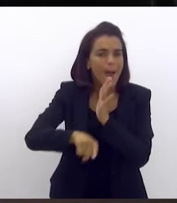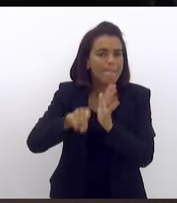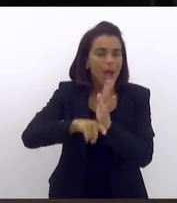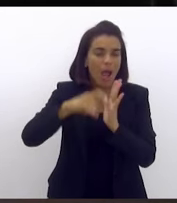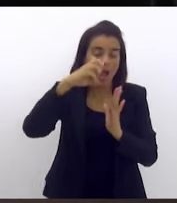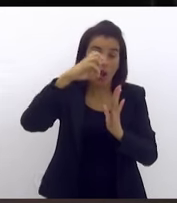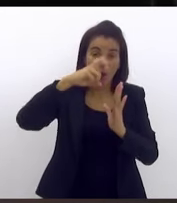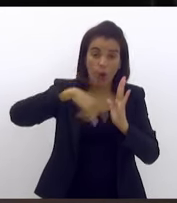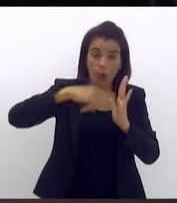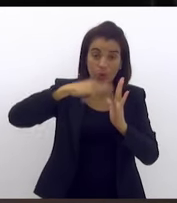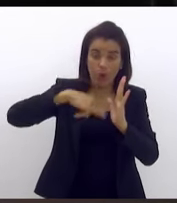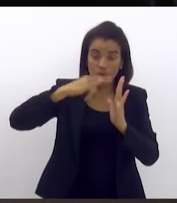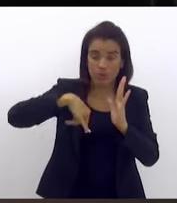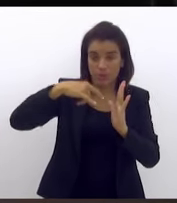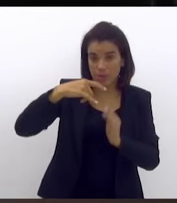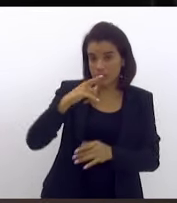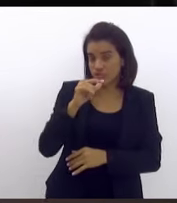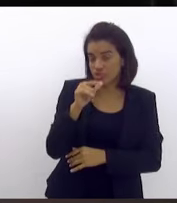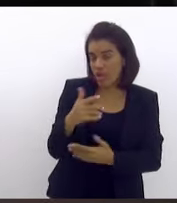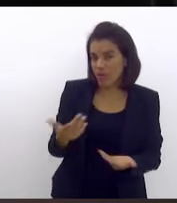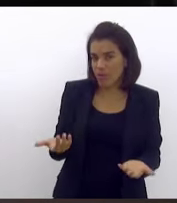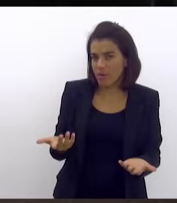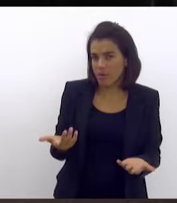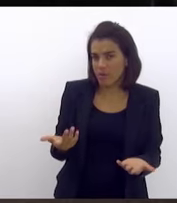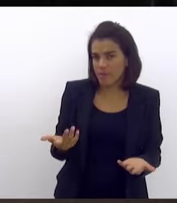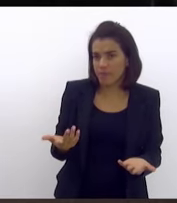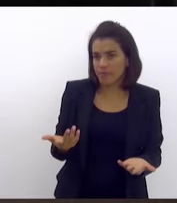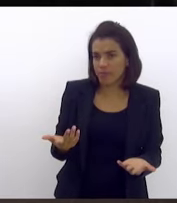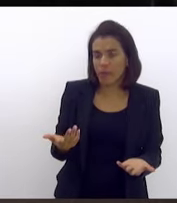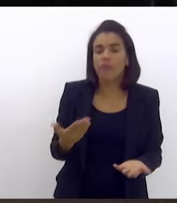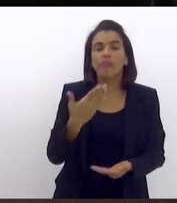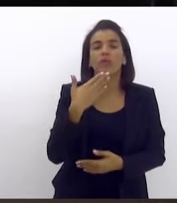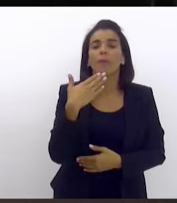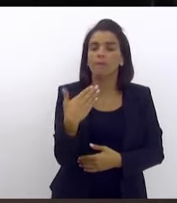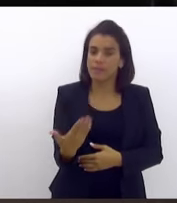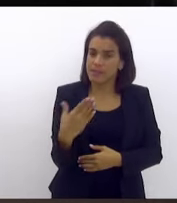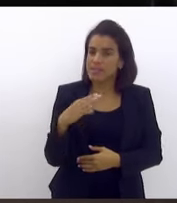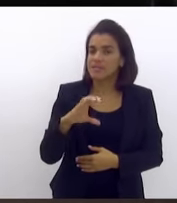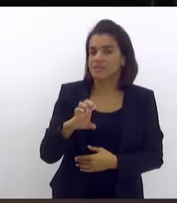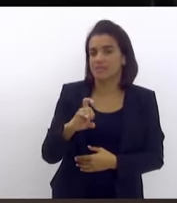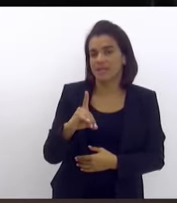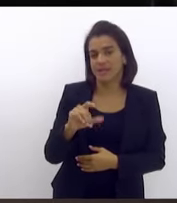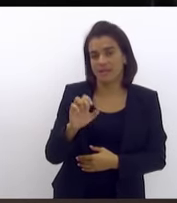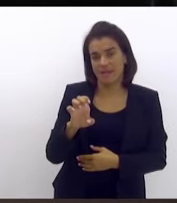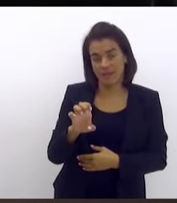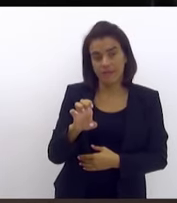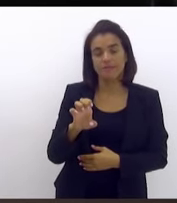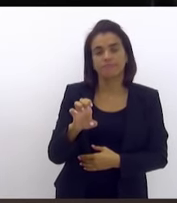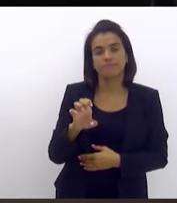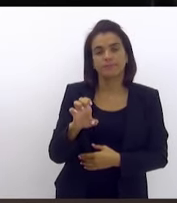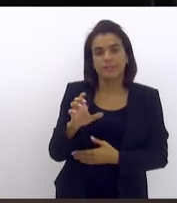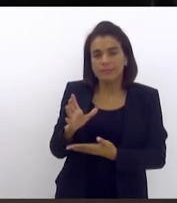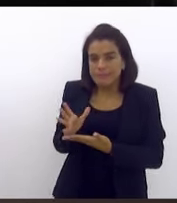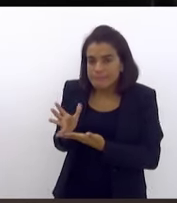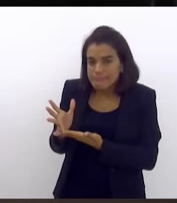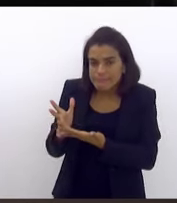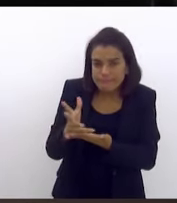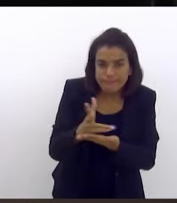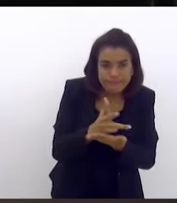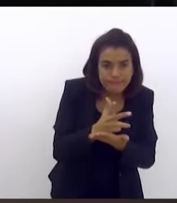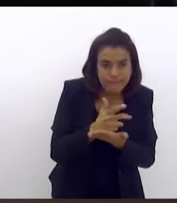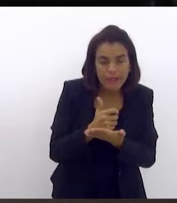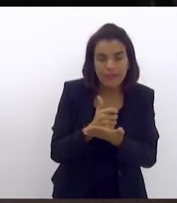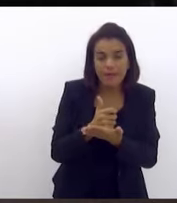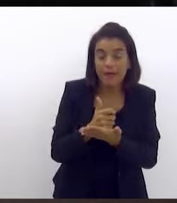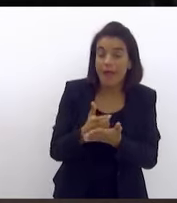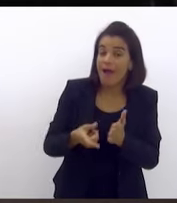empresa para o fornecedor. Paulo, me explica. Pedi à SEDAI que fizesse um levantamento, antes do processo da privatização da